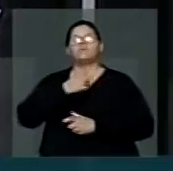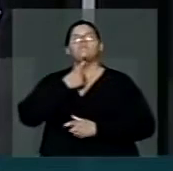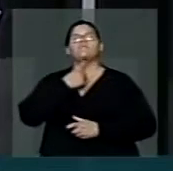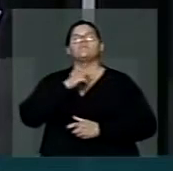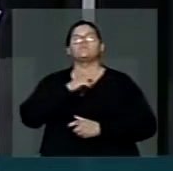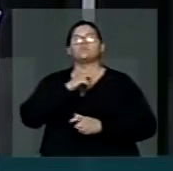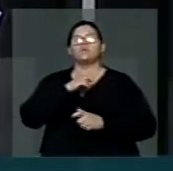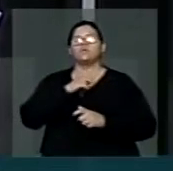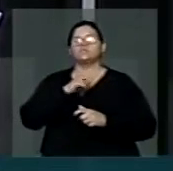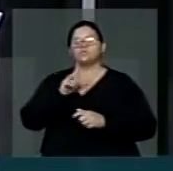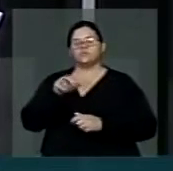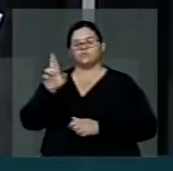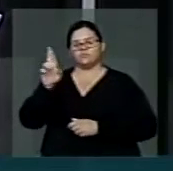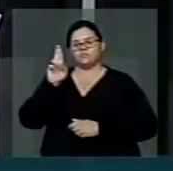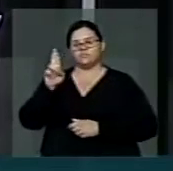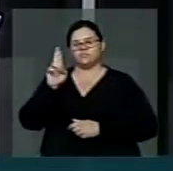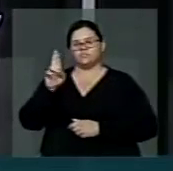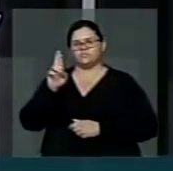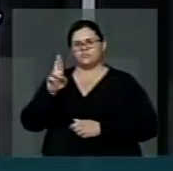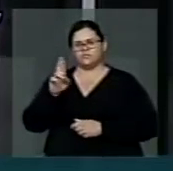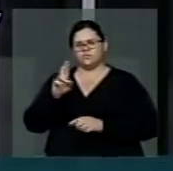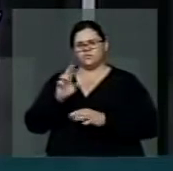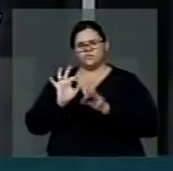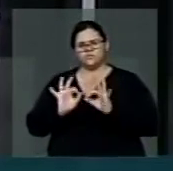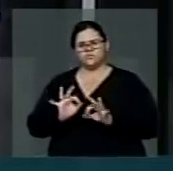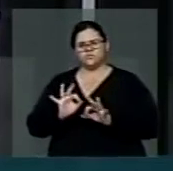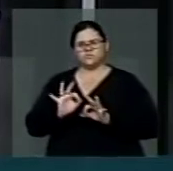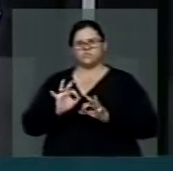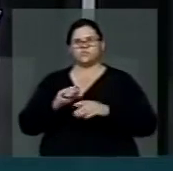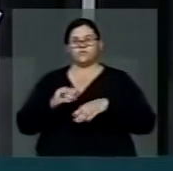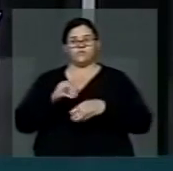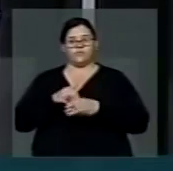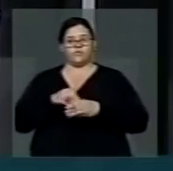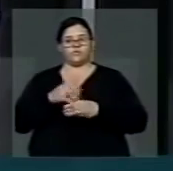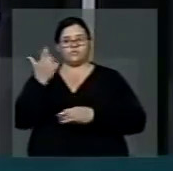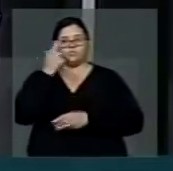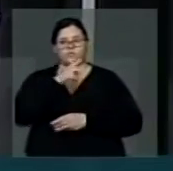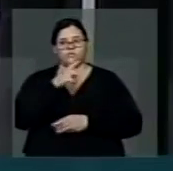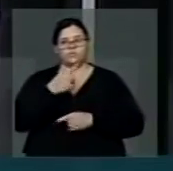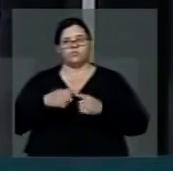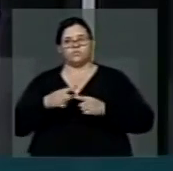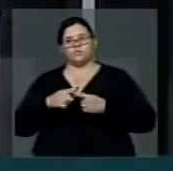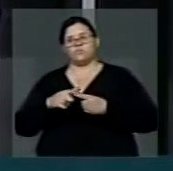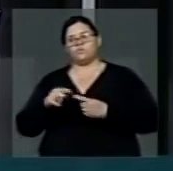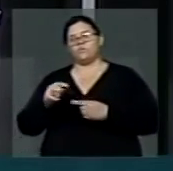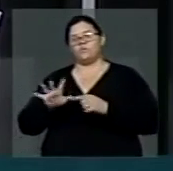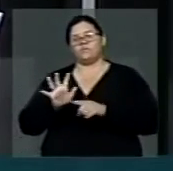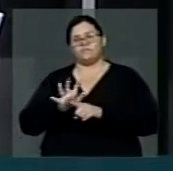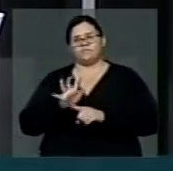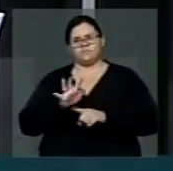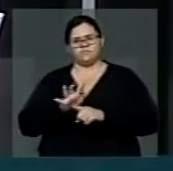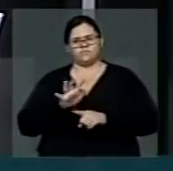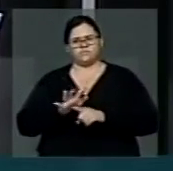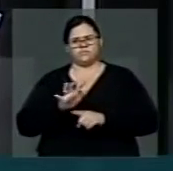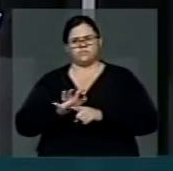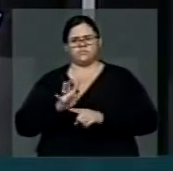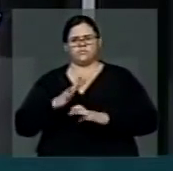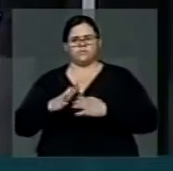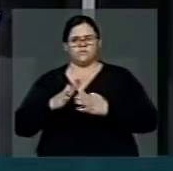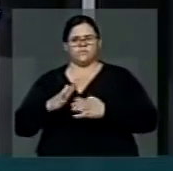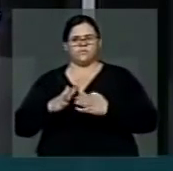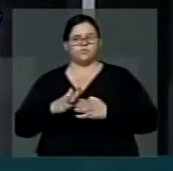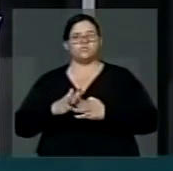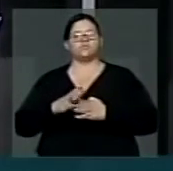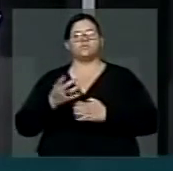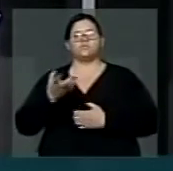esta representatividade legitimada pelo voto através de manipulações corporativistas que